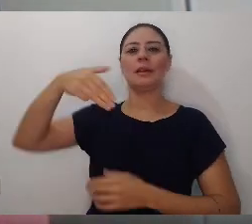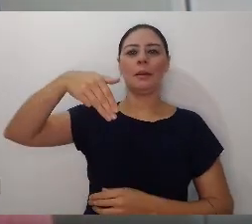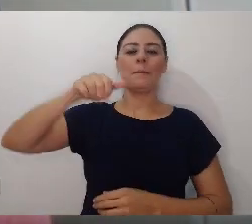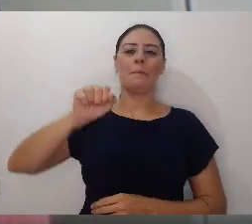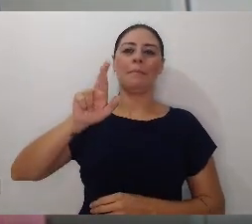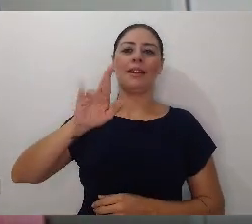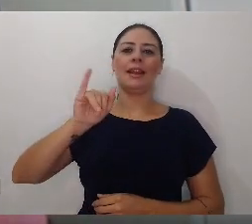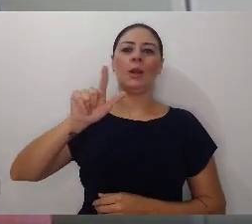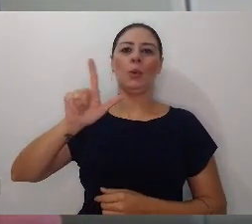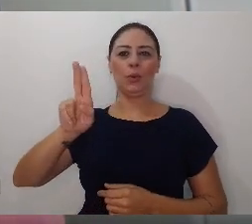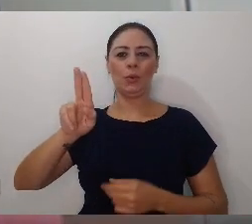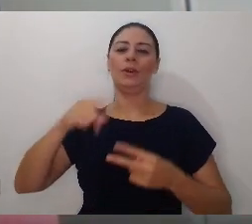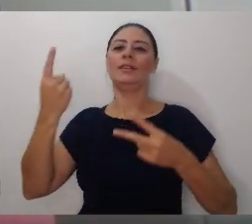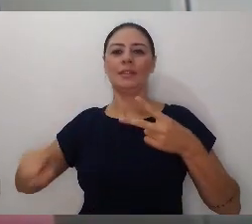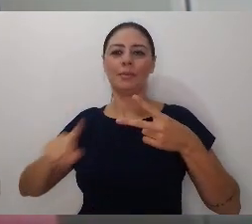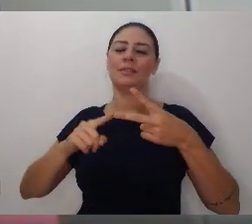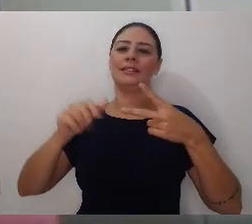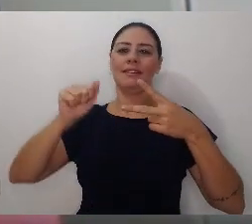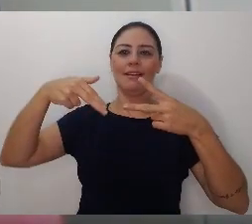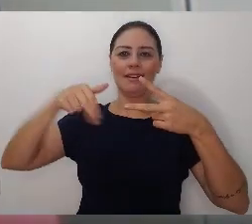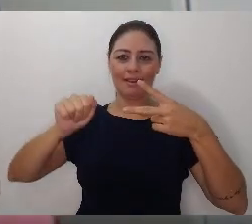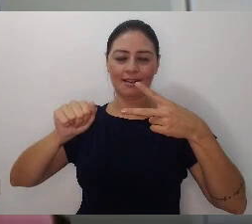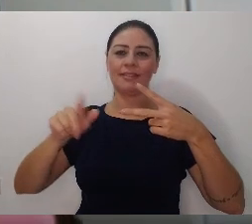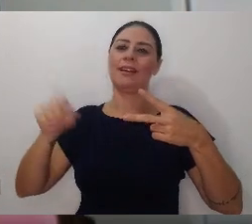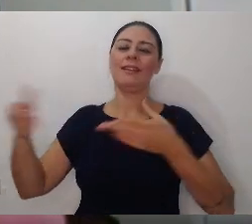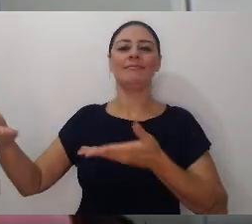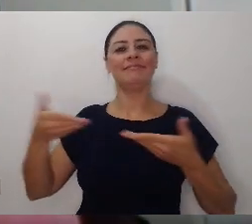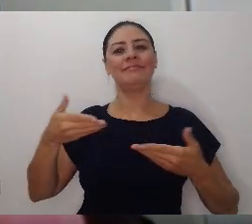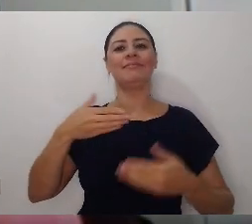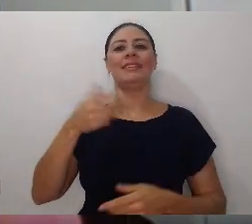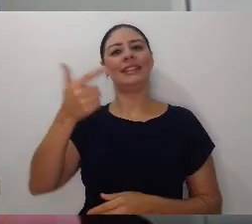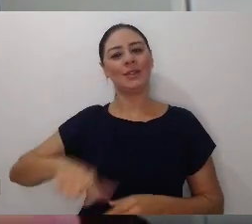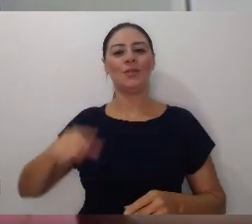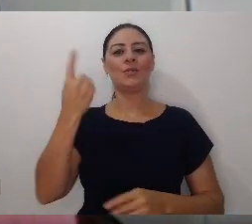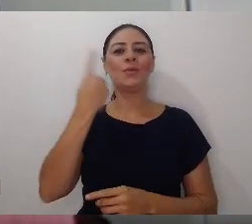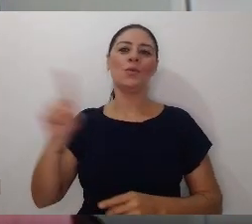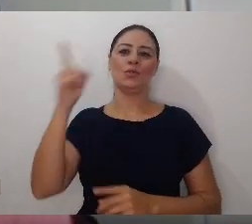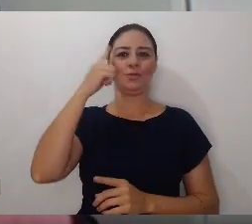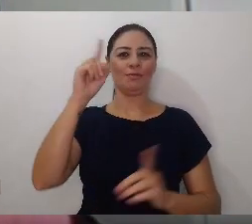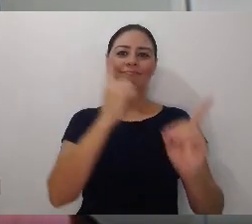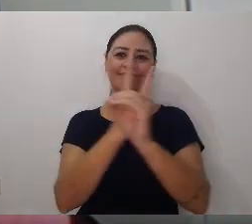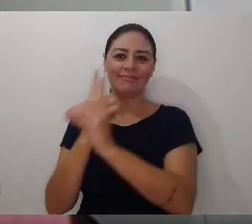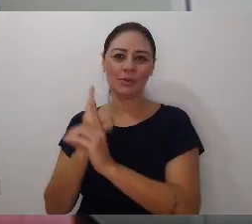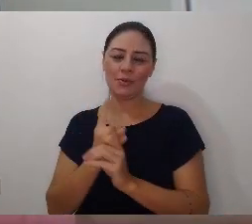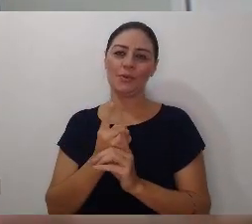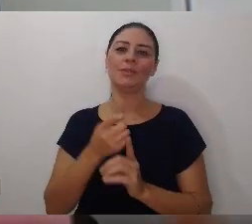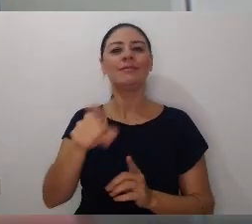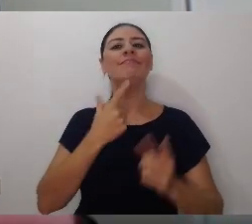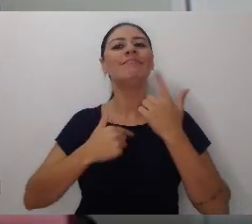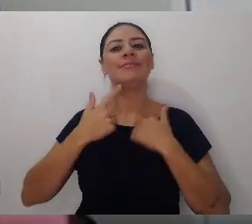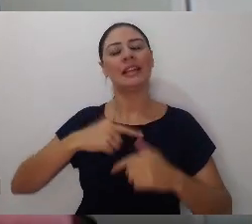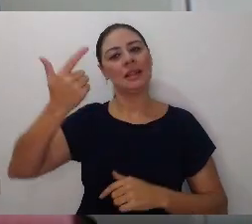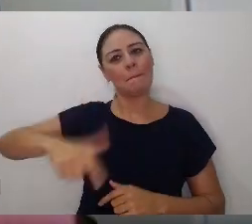passo a palavra agora para a Marilu e na sequência para a Ana Letícia, para também dar as boas-vindas nesse nosso último encontro. E que